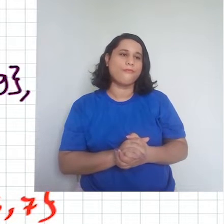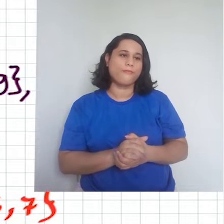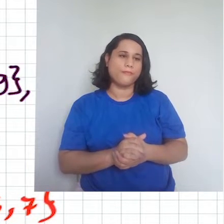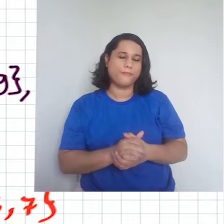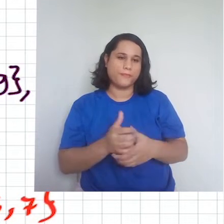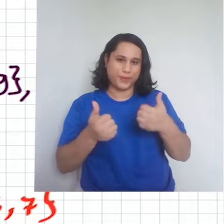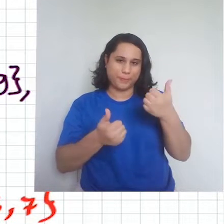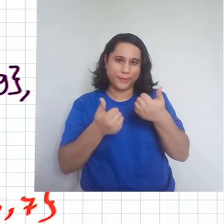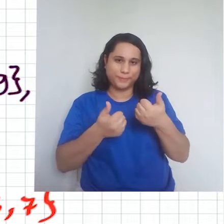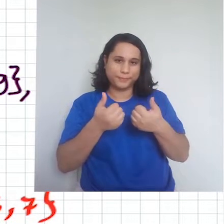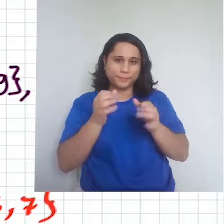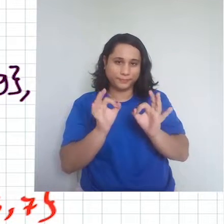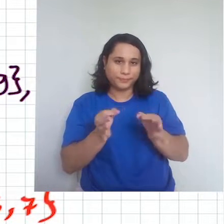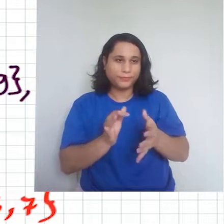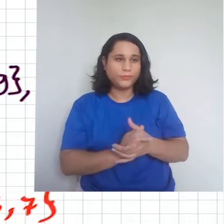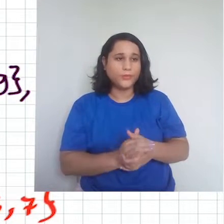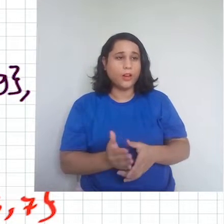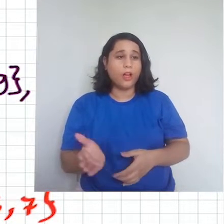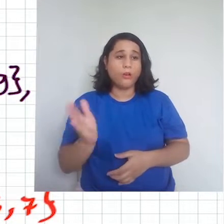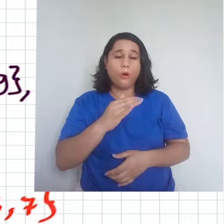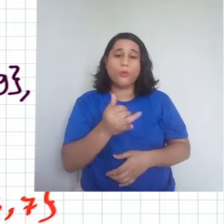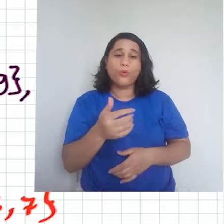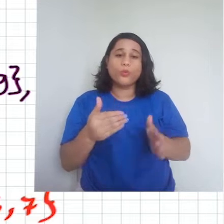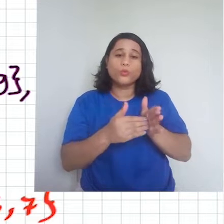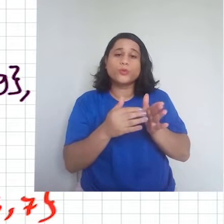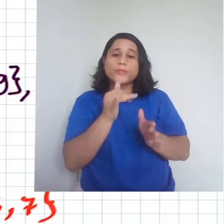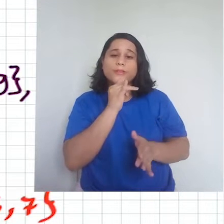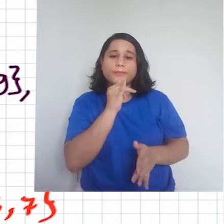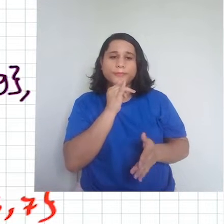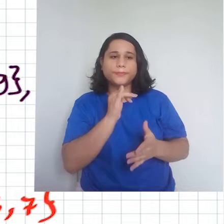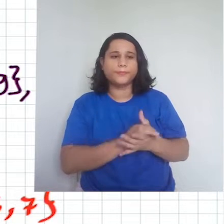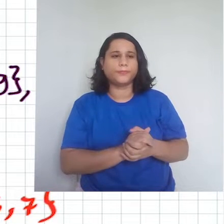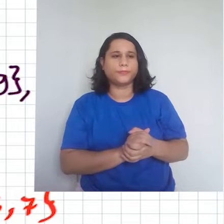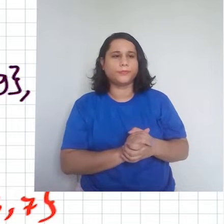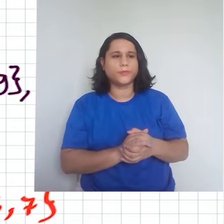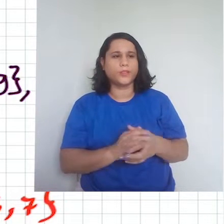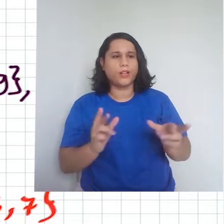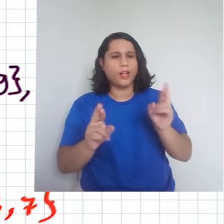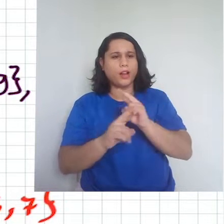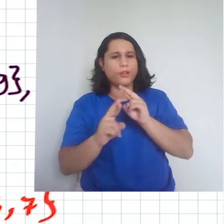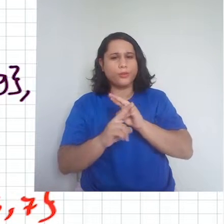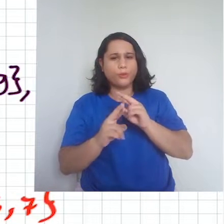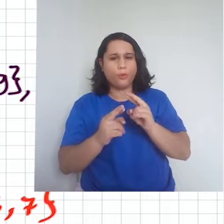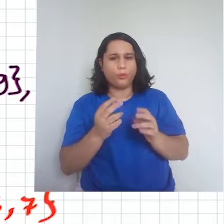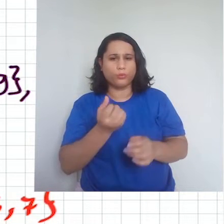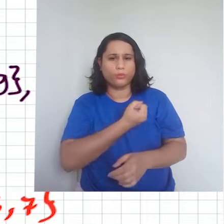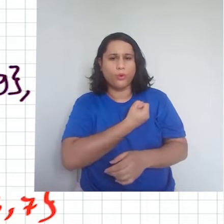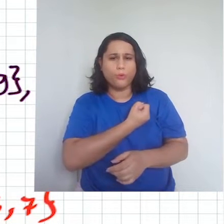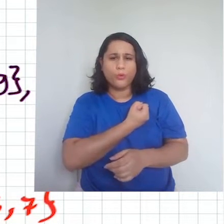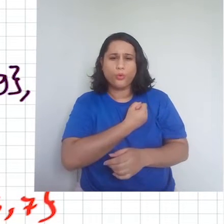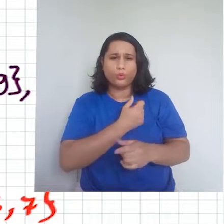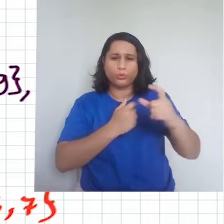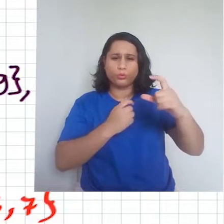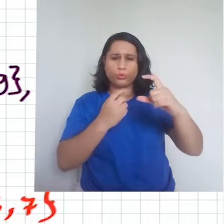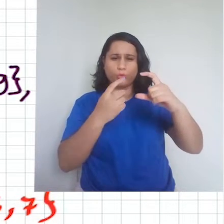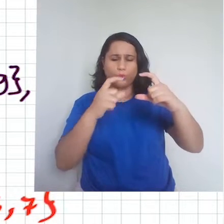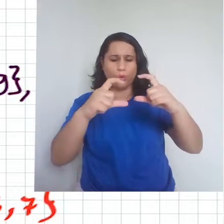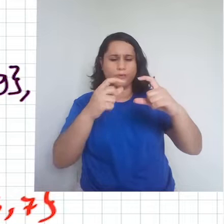bem? Agora vamos ver a última. A última diz aí, ele relacionou o 2 entre